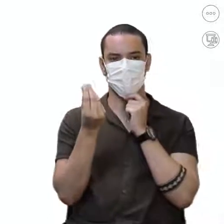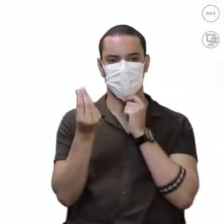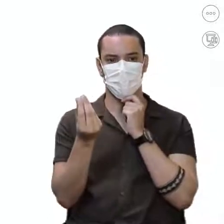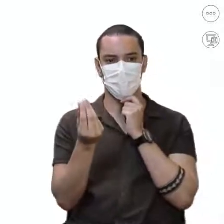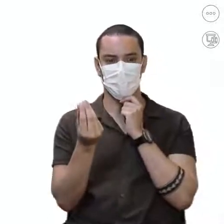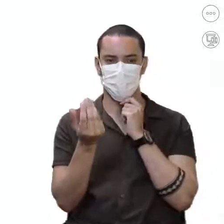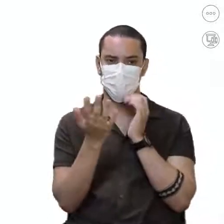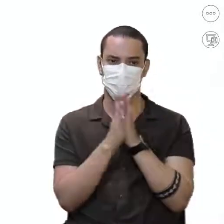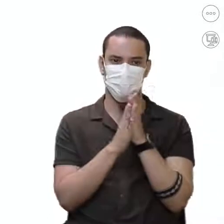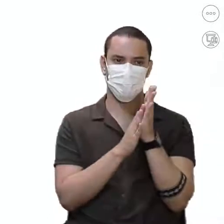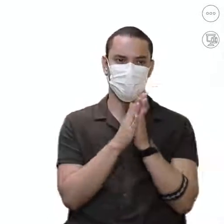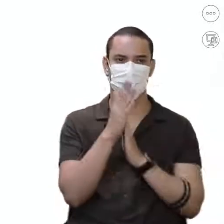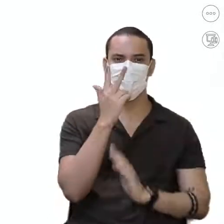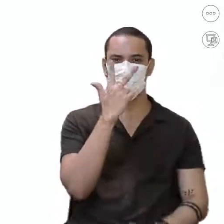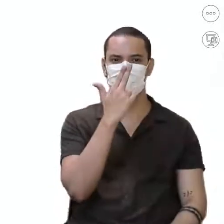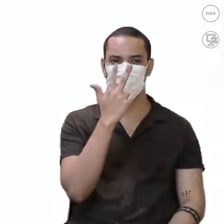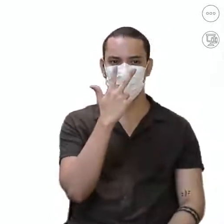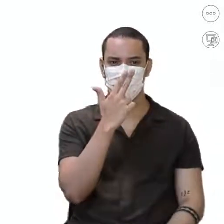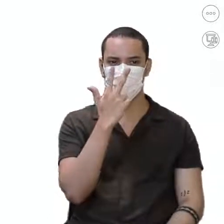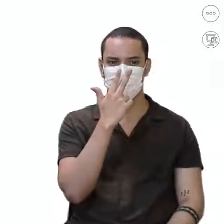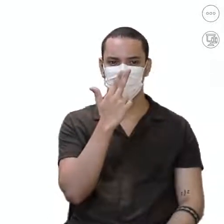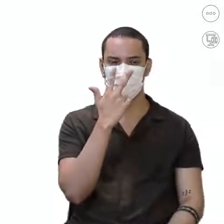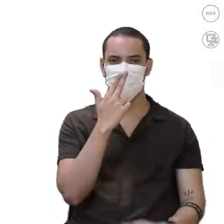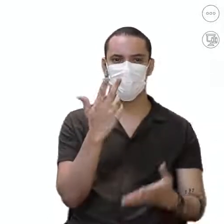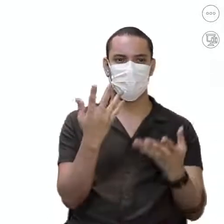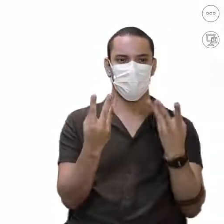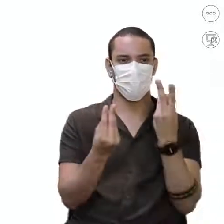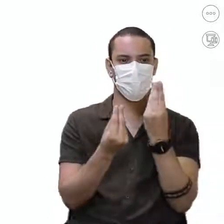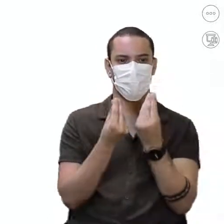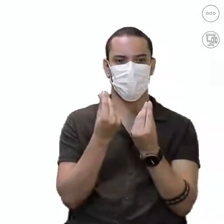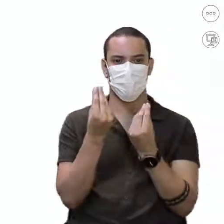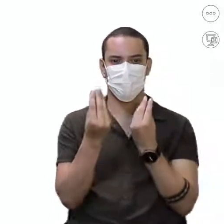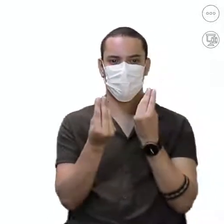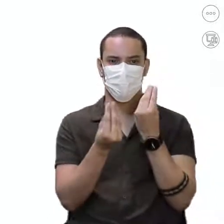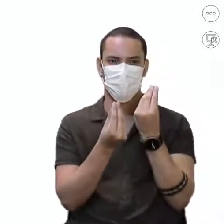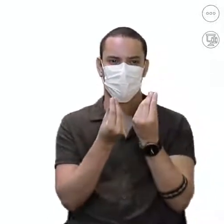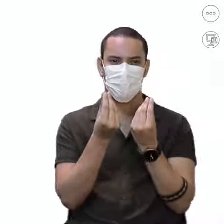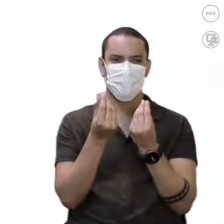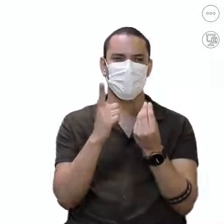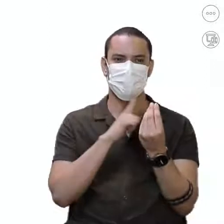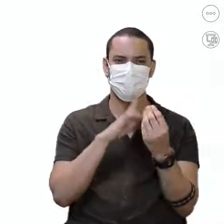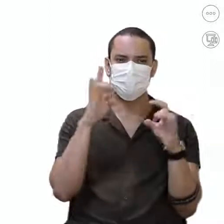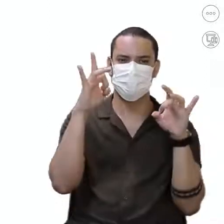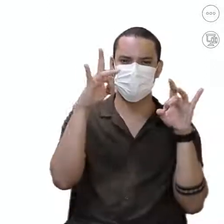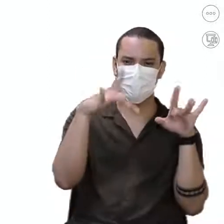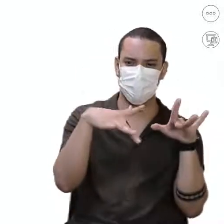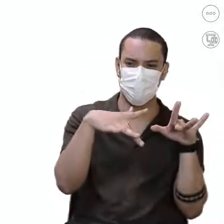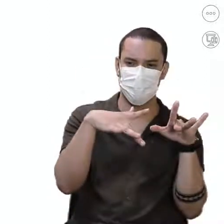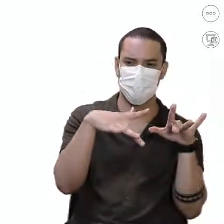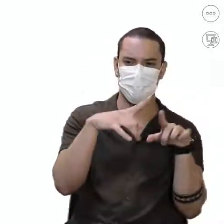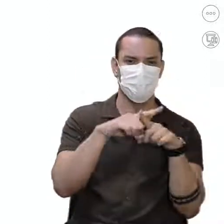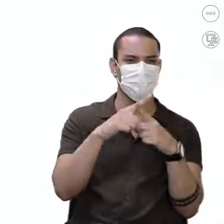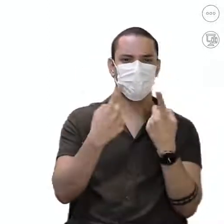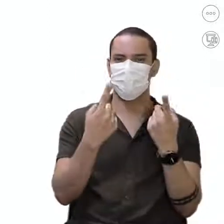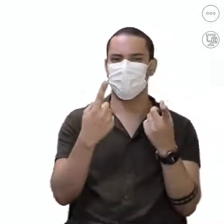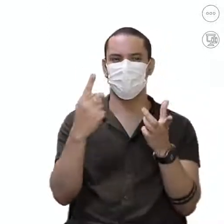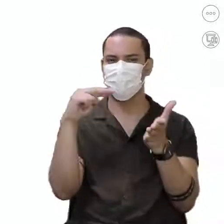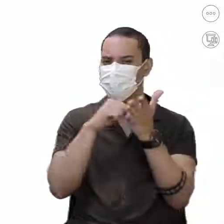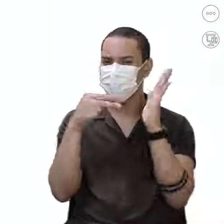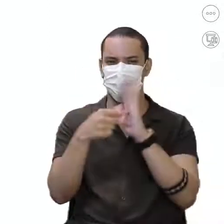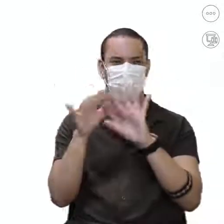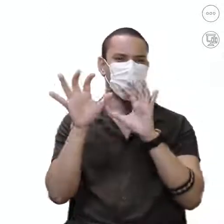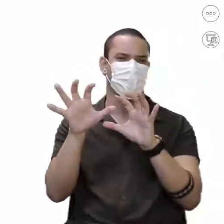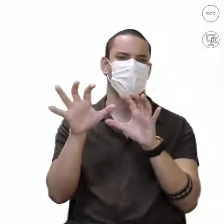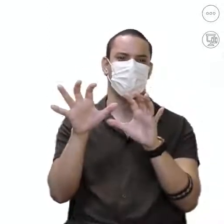como eu posso dizer, não é piadinha, mas sim algo que tá lá, mas não exatamente